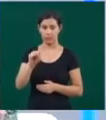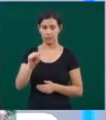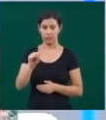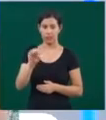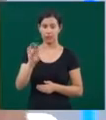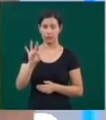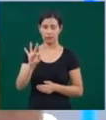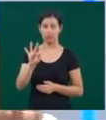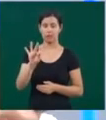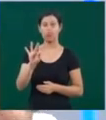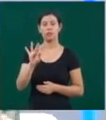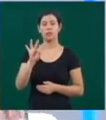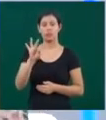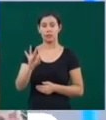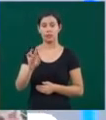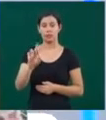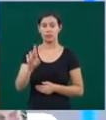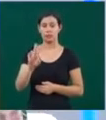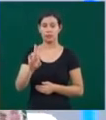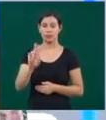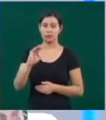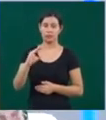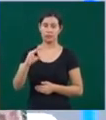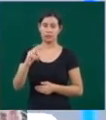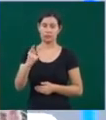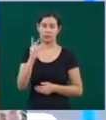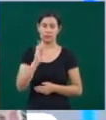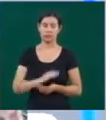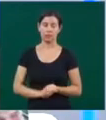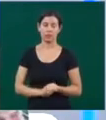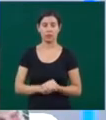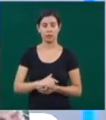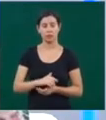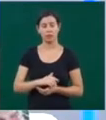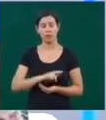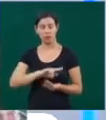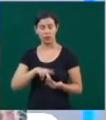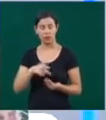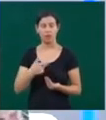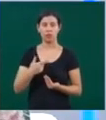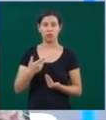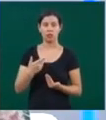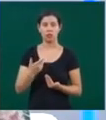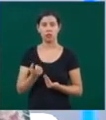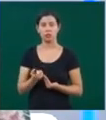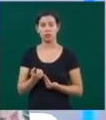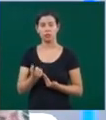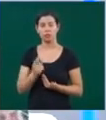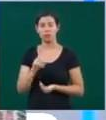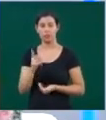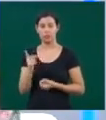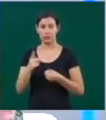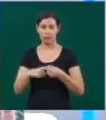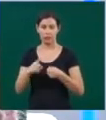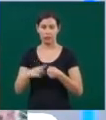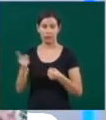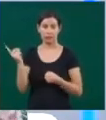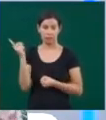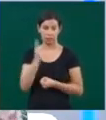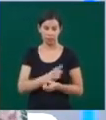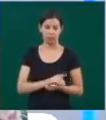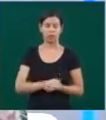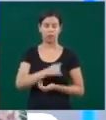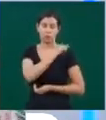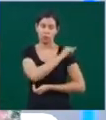muito aqui tocando muita gente vai ter atrações de fora vão ser mais de seis atrações de fora mais de 20 atrações do total a gente tem artes do rio de